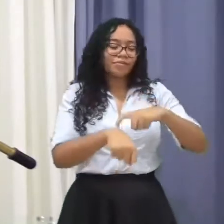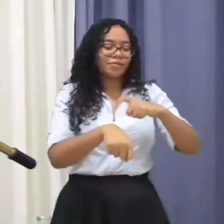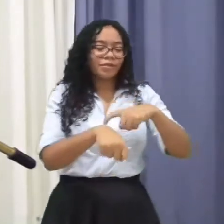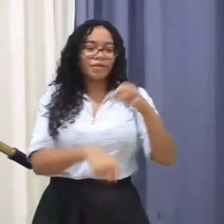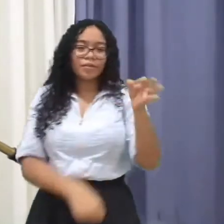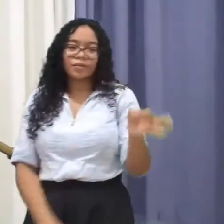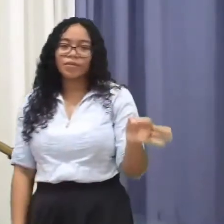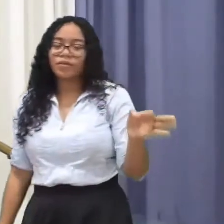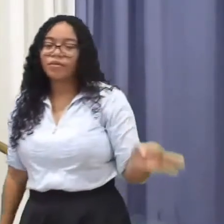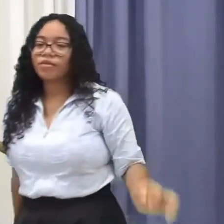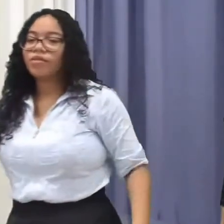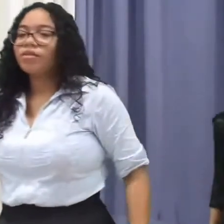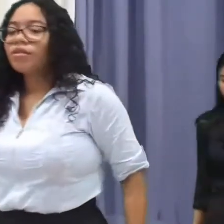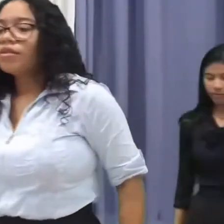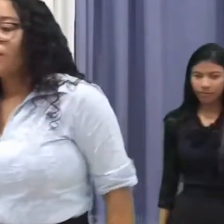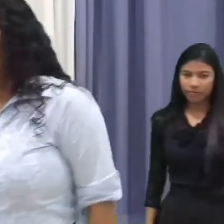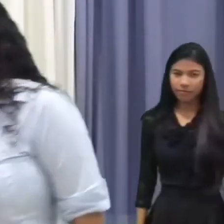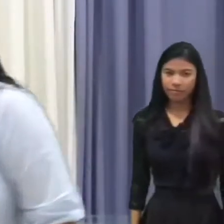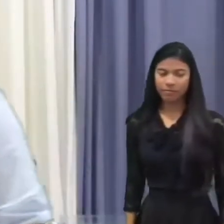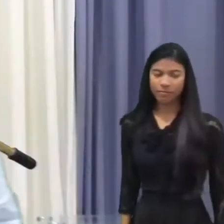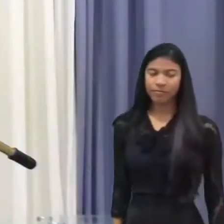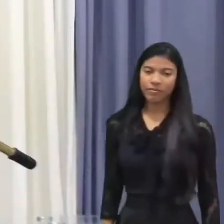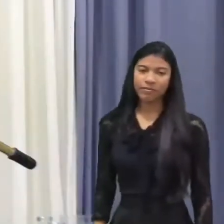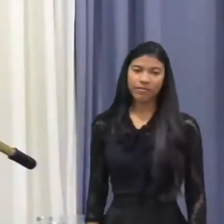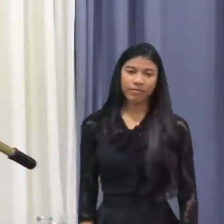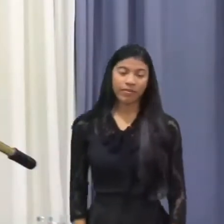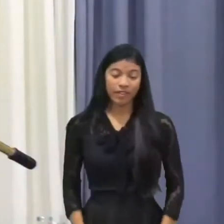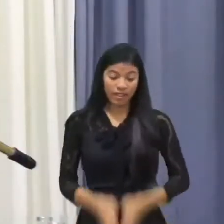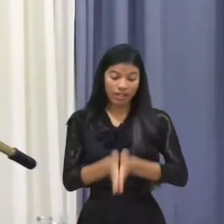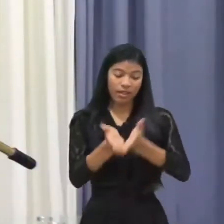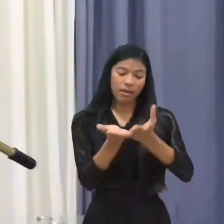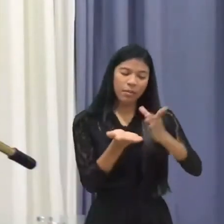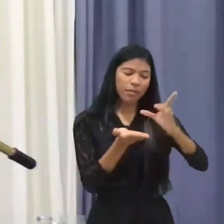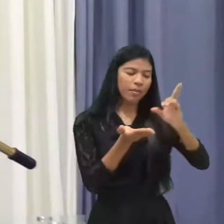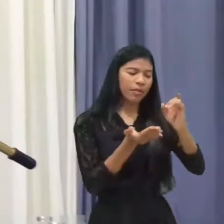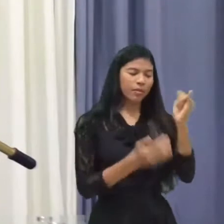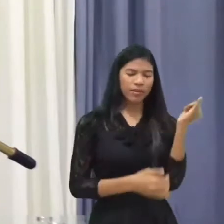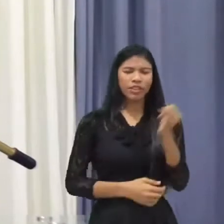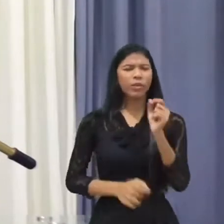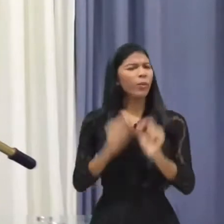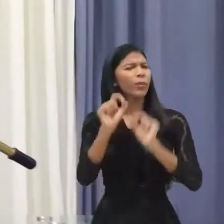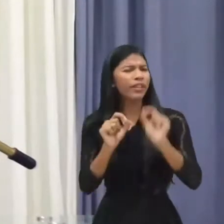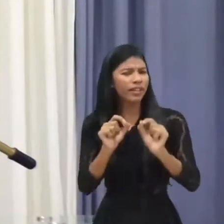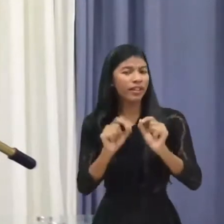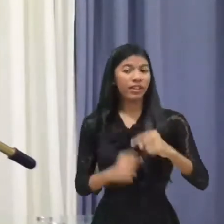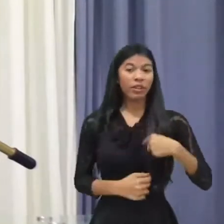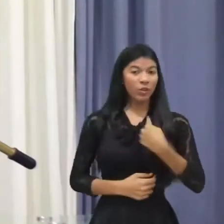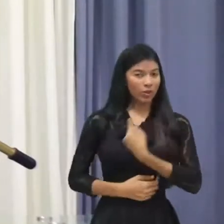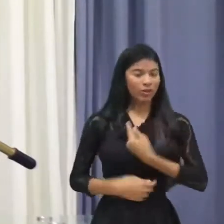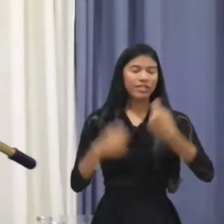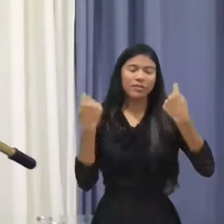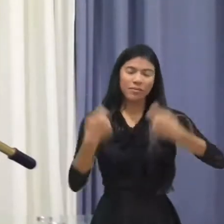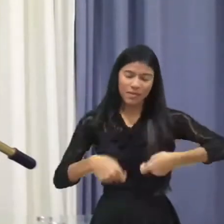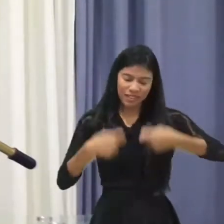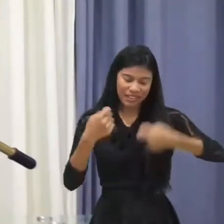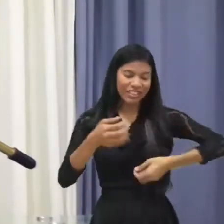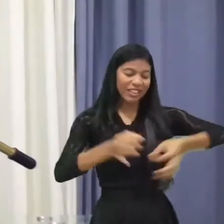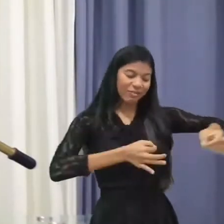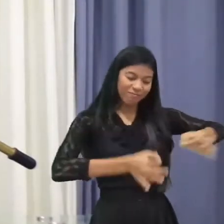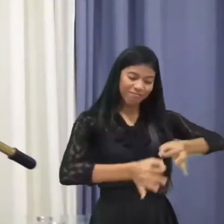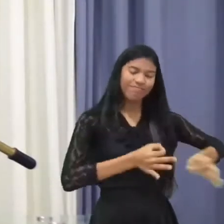cronologia específica. O que a Bíblia nos diz é que nós devemos estar preparados. Não